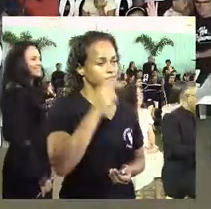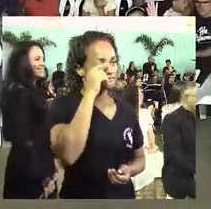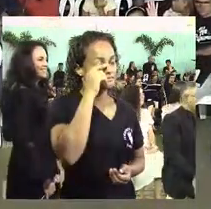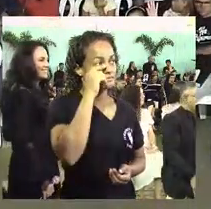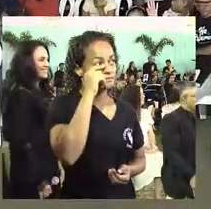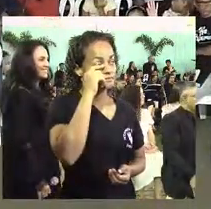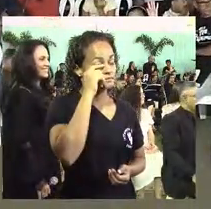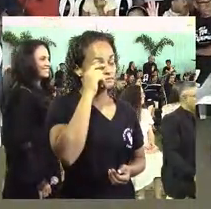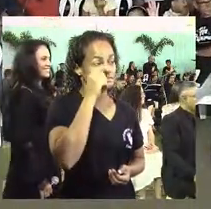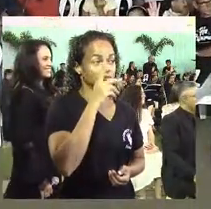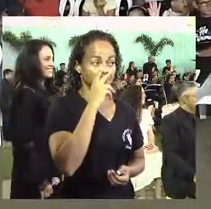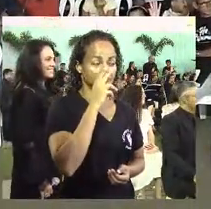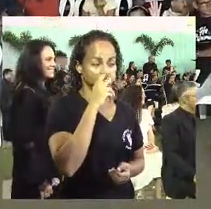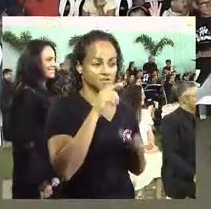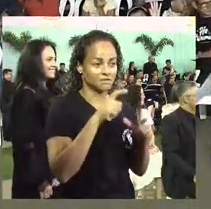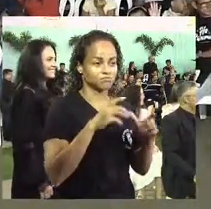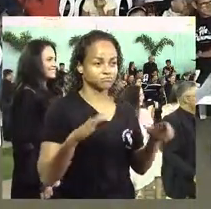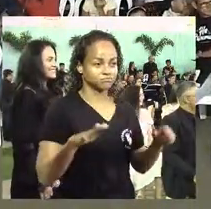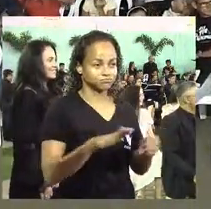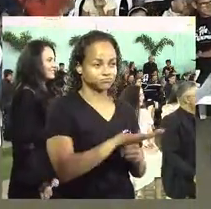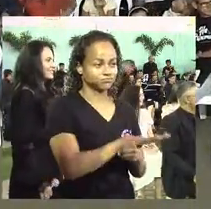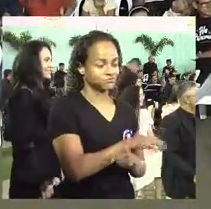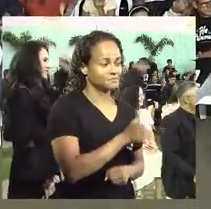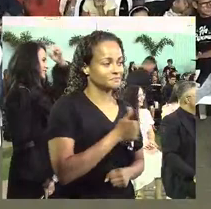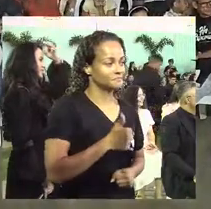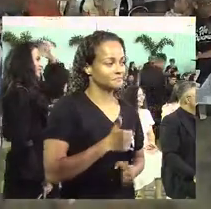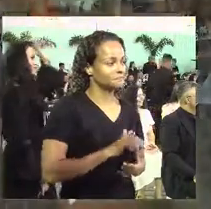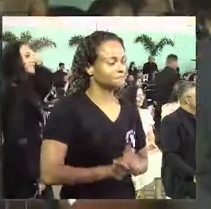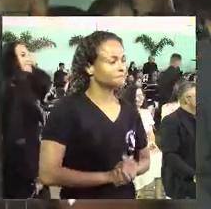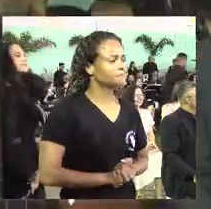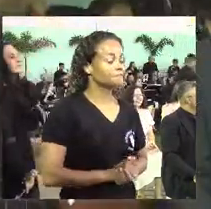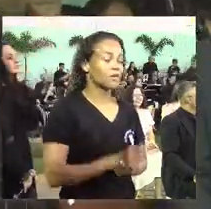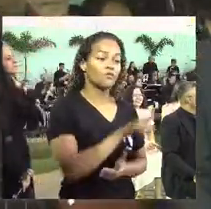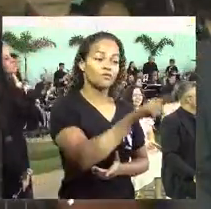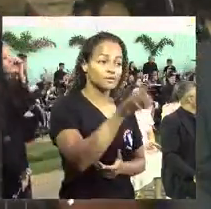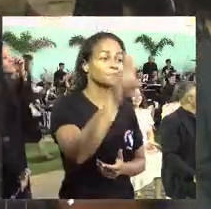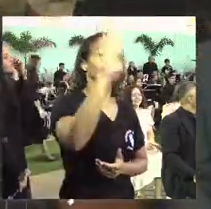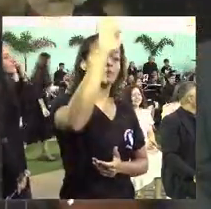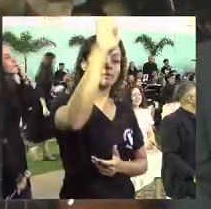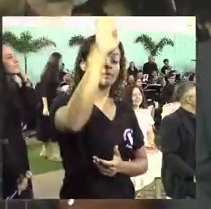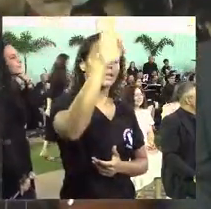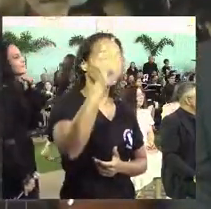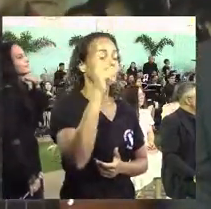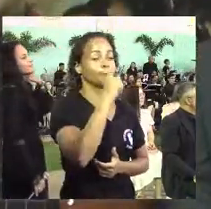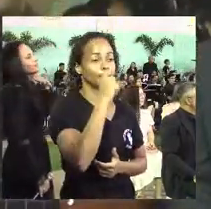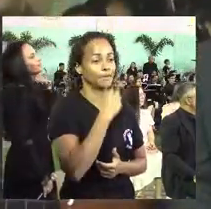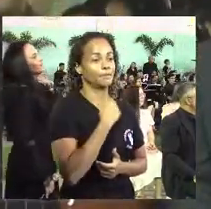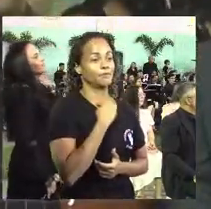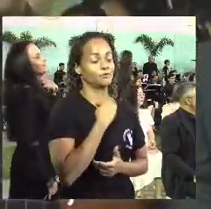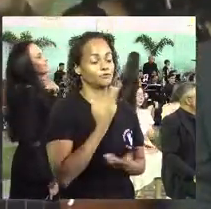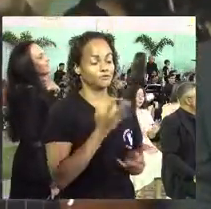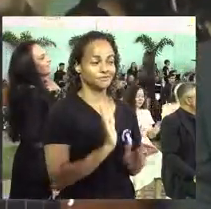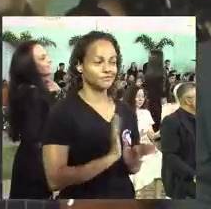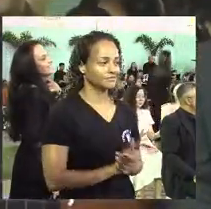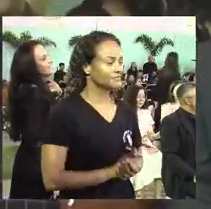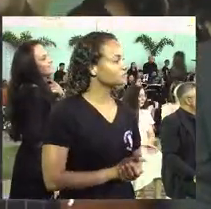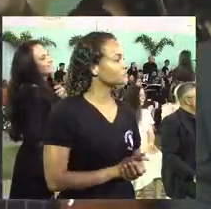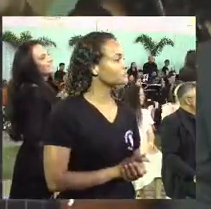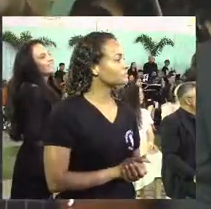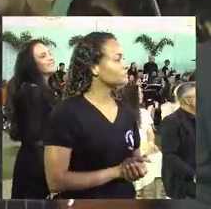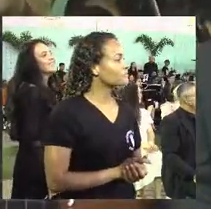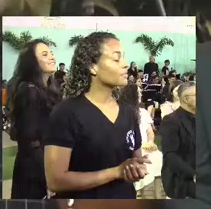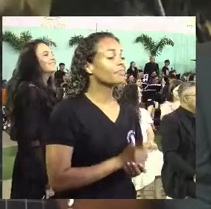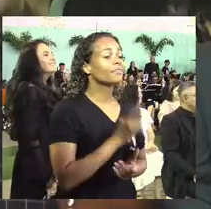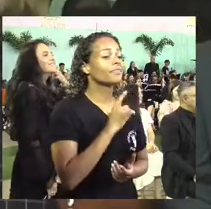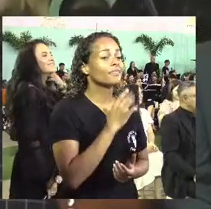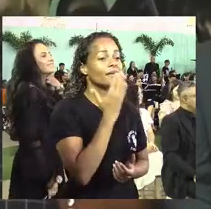eu acho que vai dar para encher aí como você prometeu vai ter almoço para